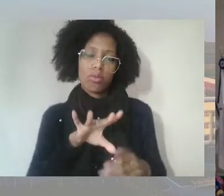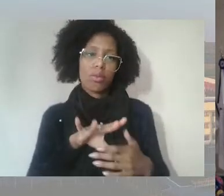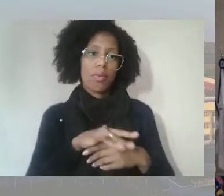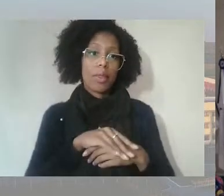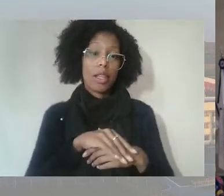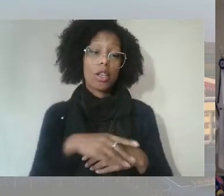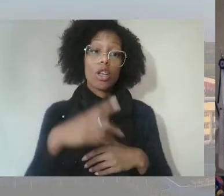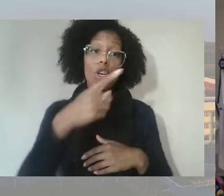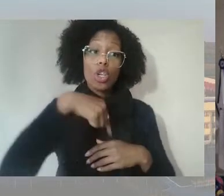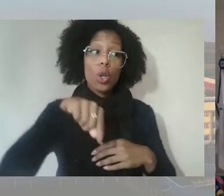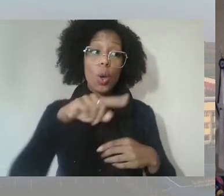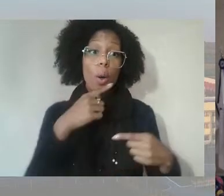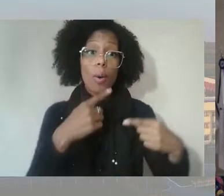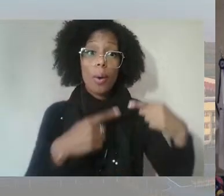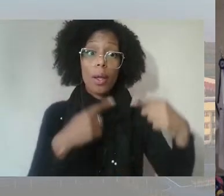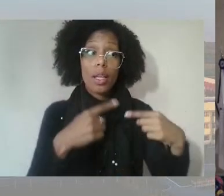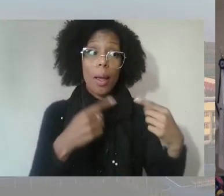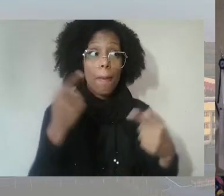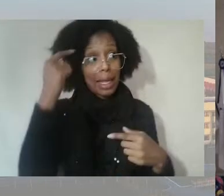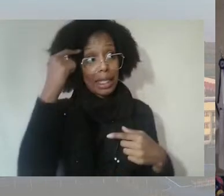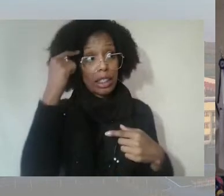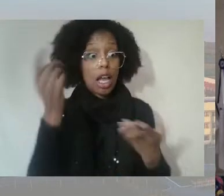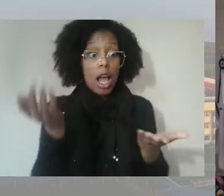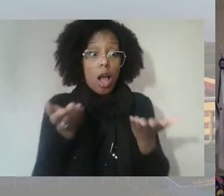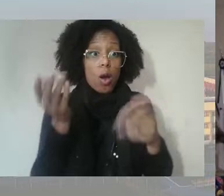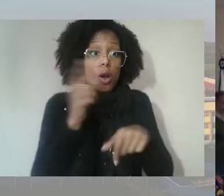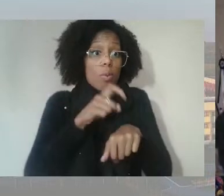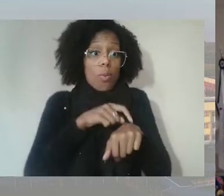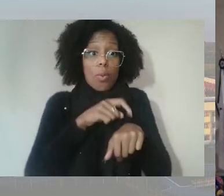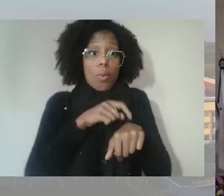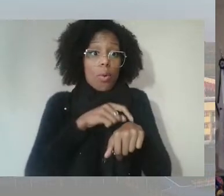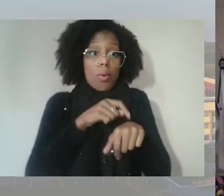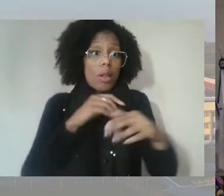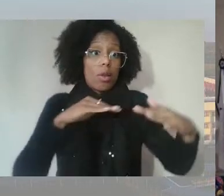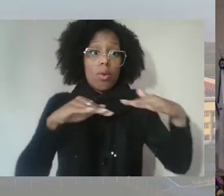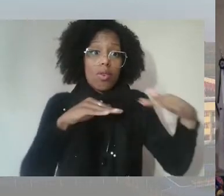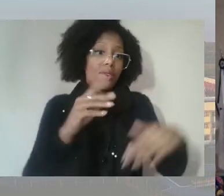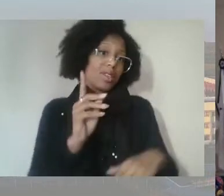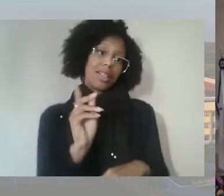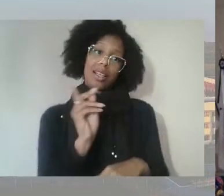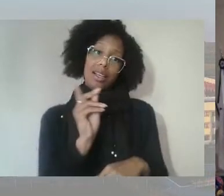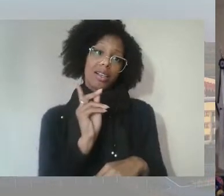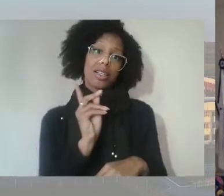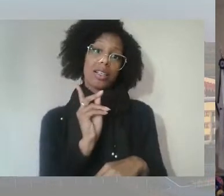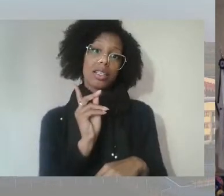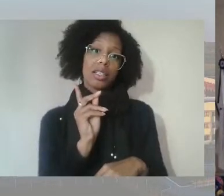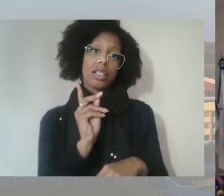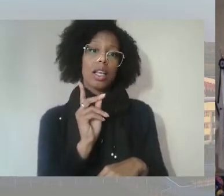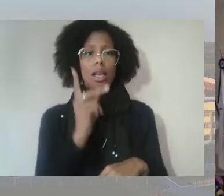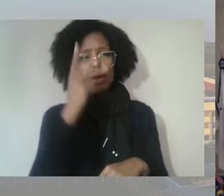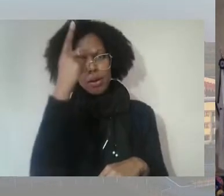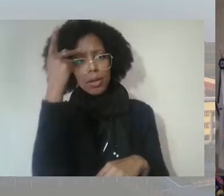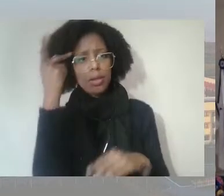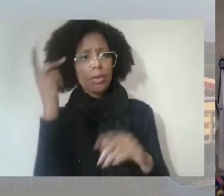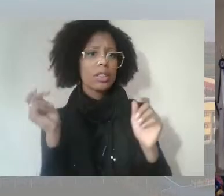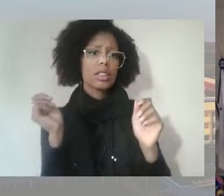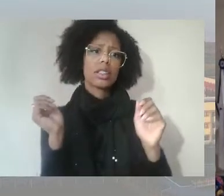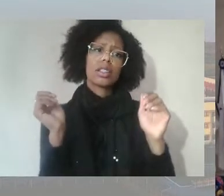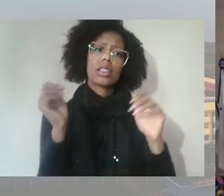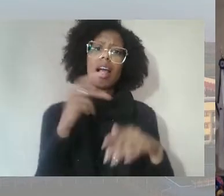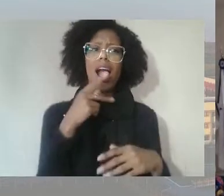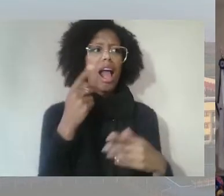Nós questionamos que não era aquele momento para esse tipo de manifestação. E quando as pessoas dizem, mas não tem